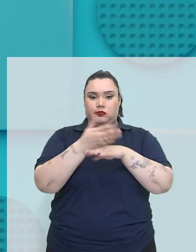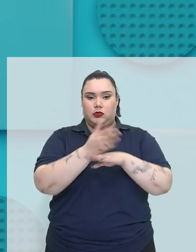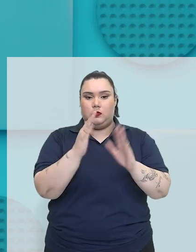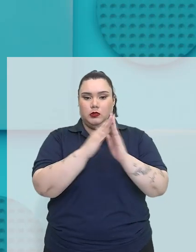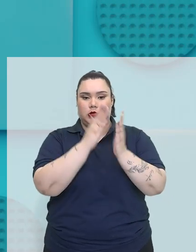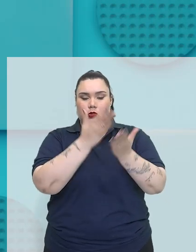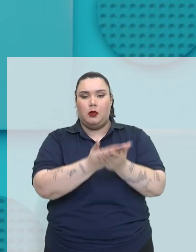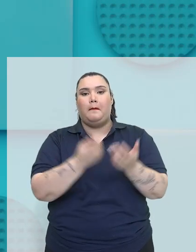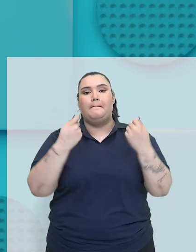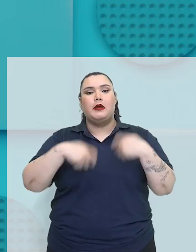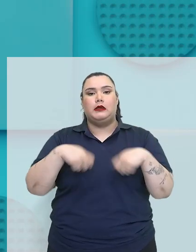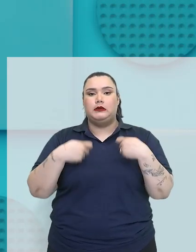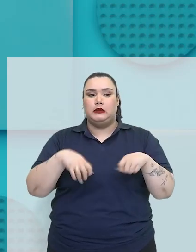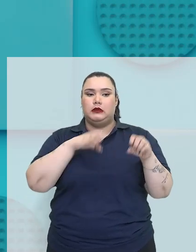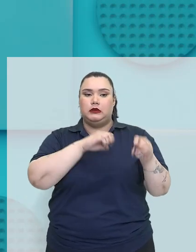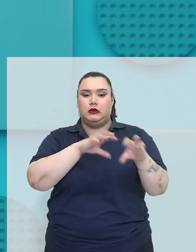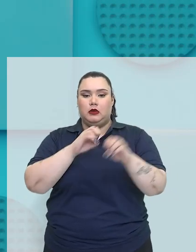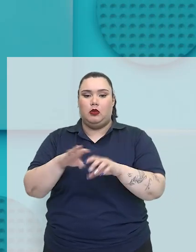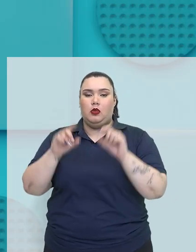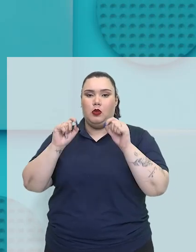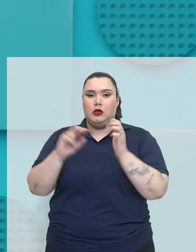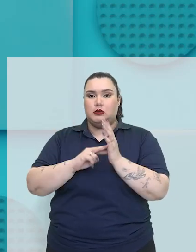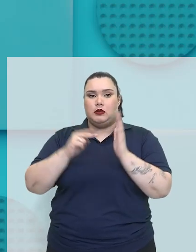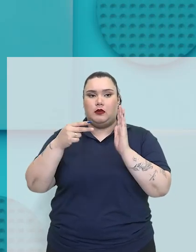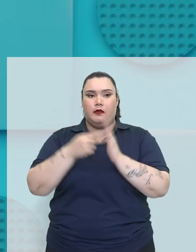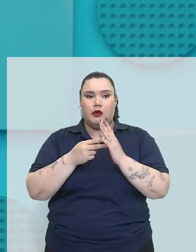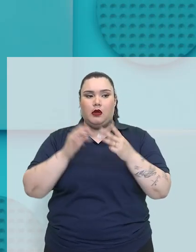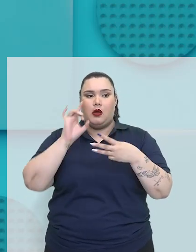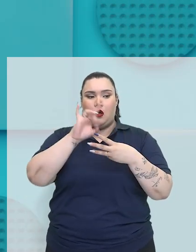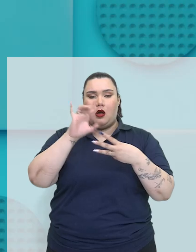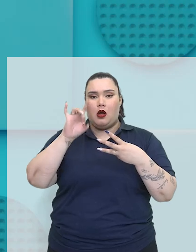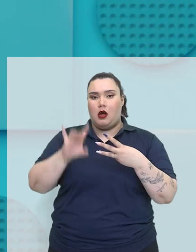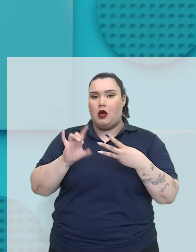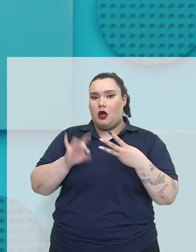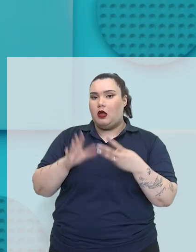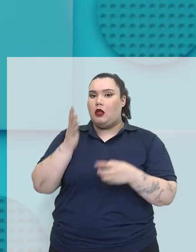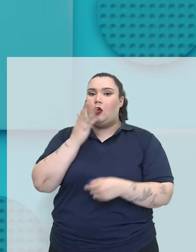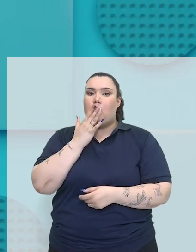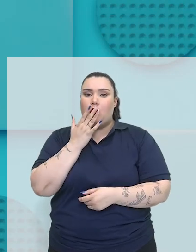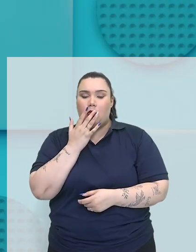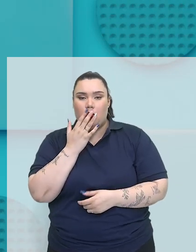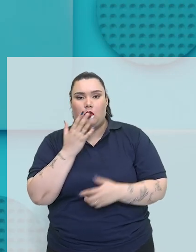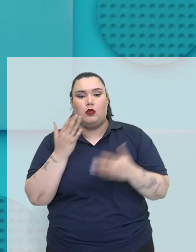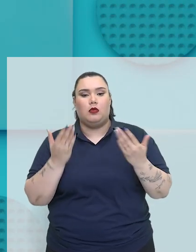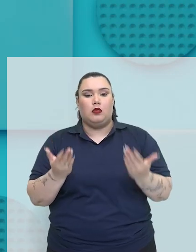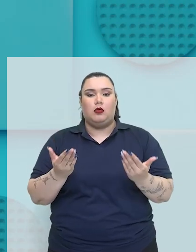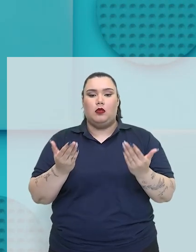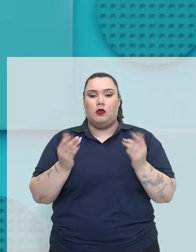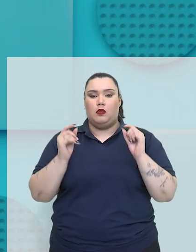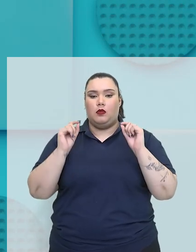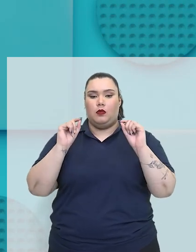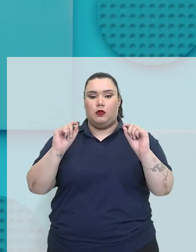escola deve ensinar o que significa cada uma das cores. O que o